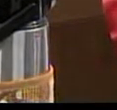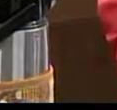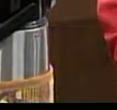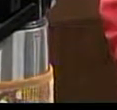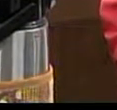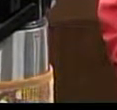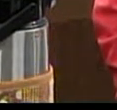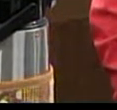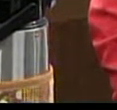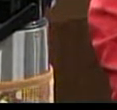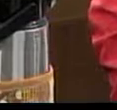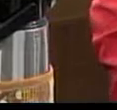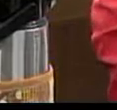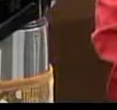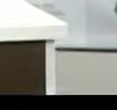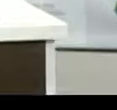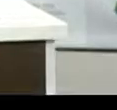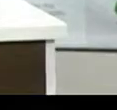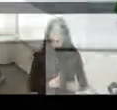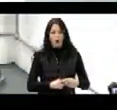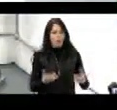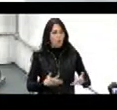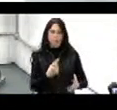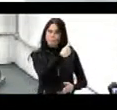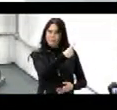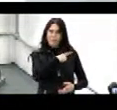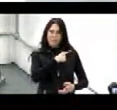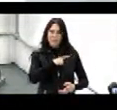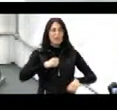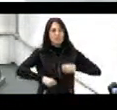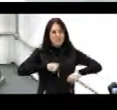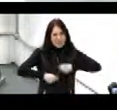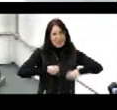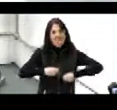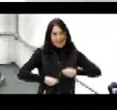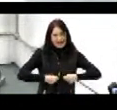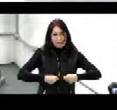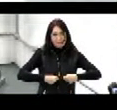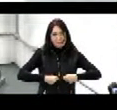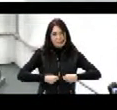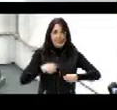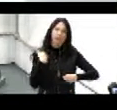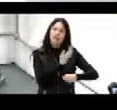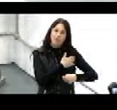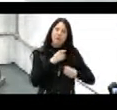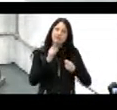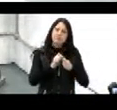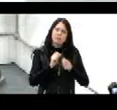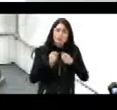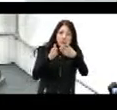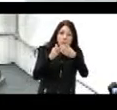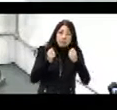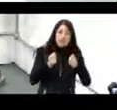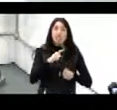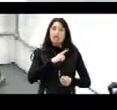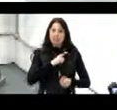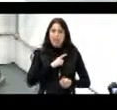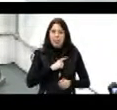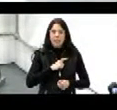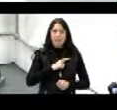bicicleta. Temos as bicicletas hoje e indicamos, então, que tenhamos